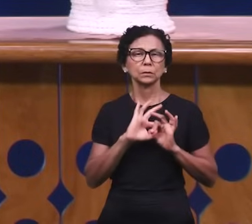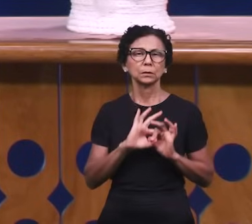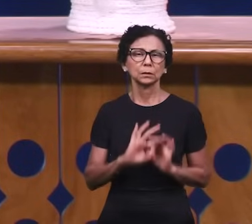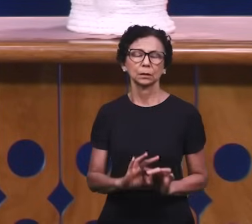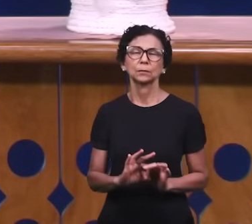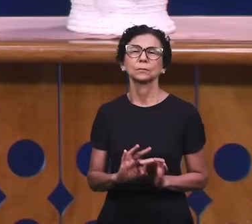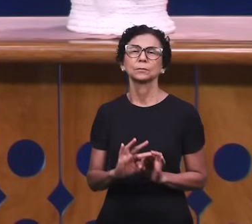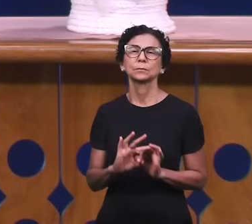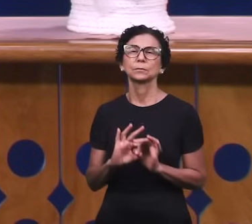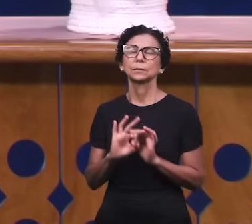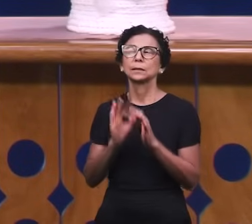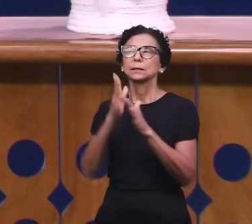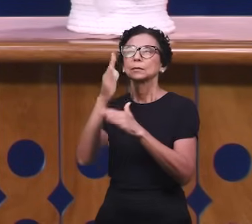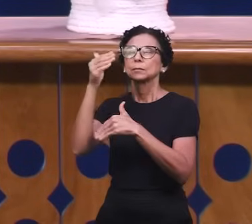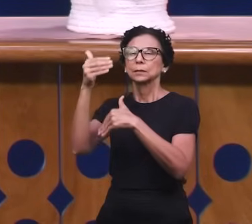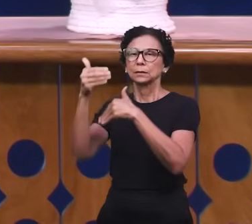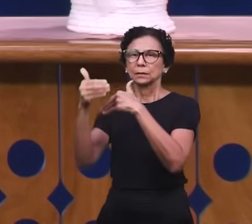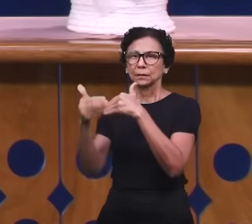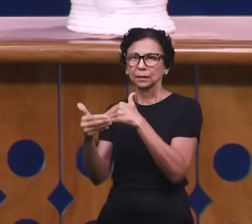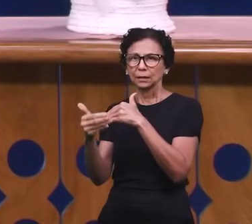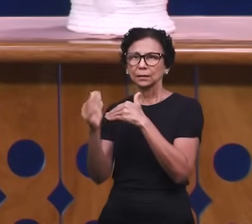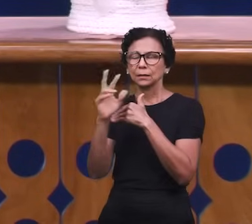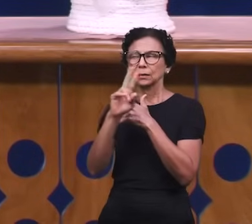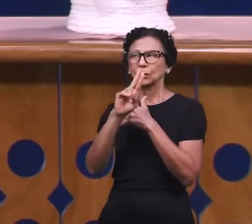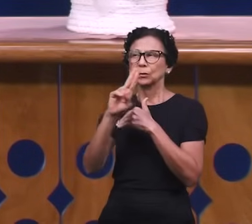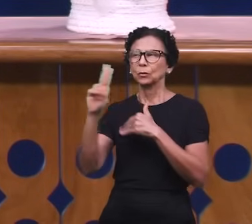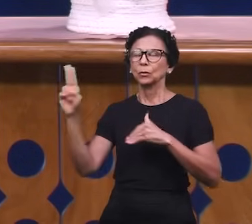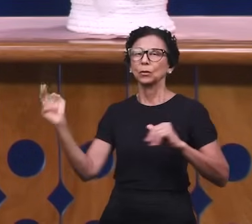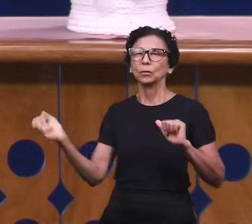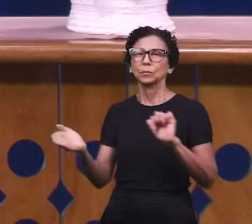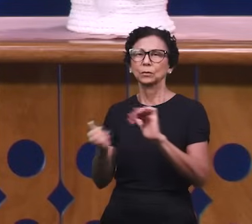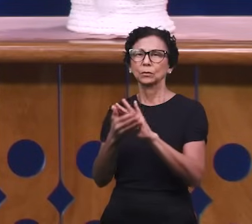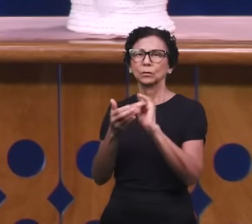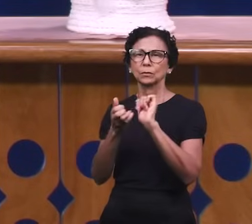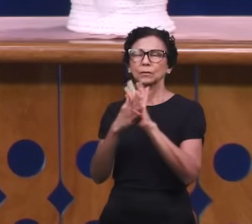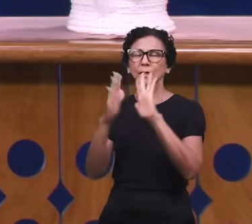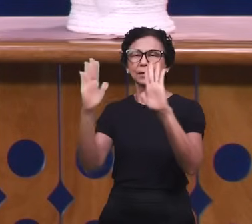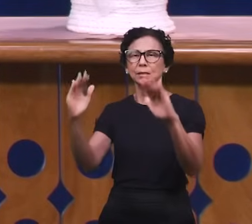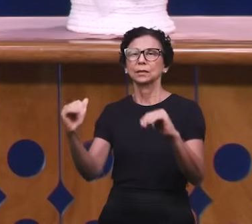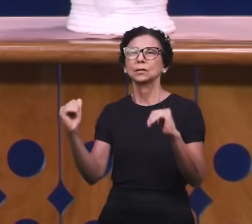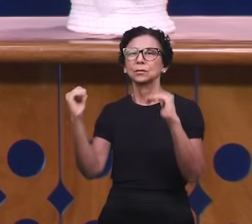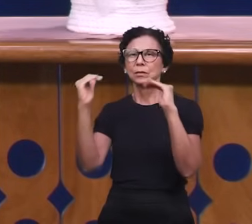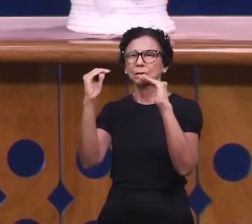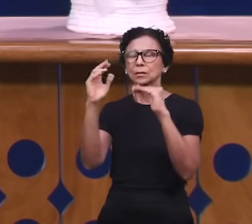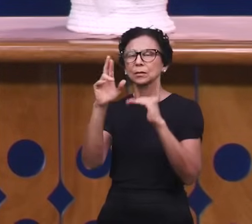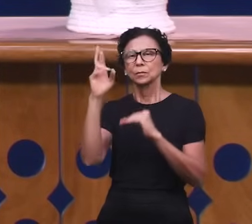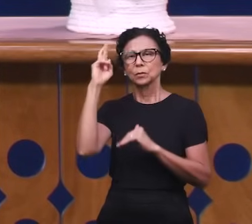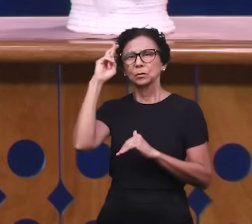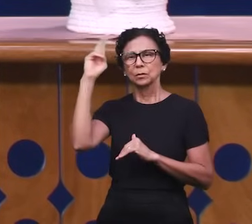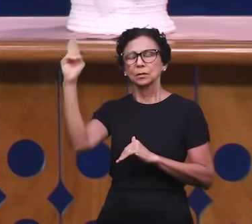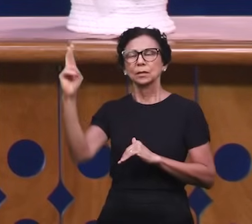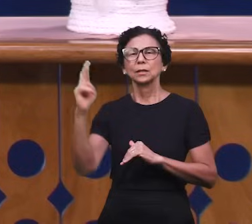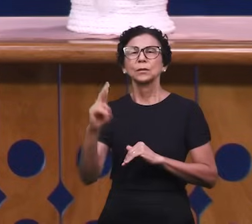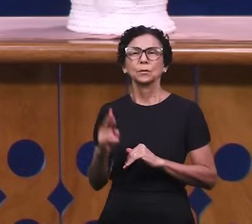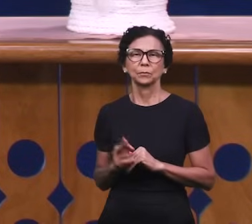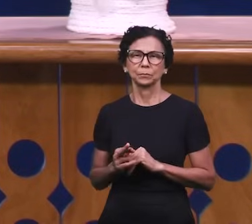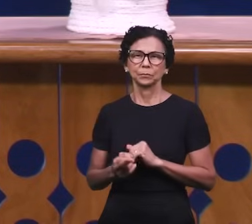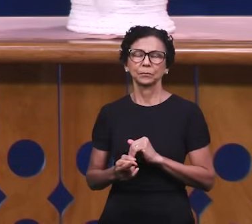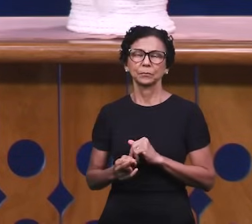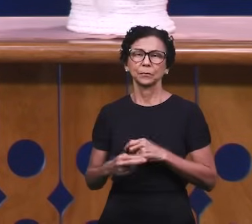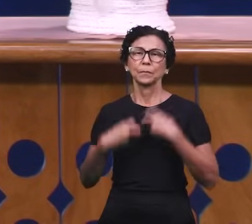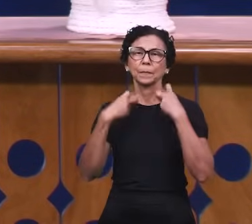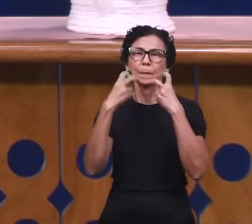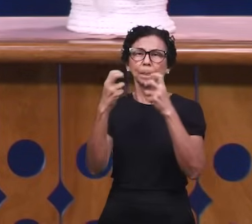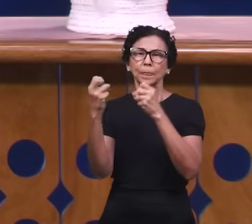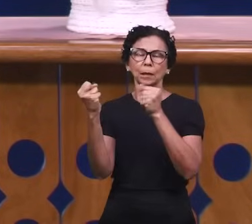Estejamos, Senhor, na tua presença para louvar, glorificar e adorar o teu santo nome, libertos e livres. Por isso, nós